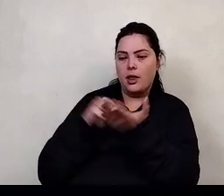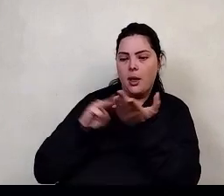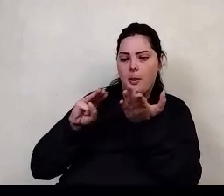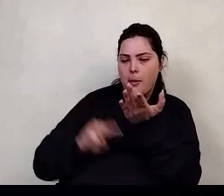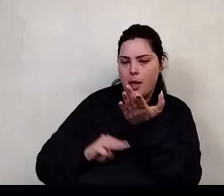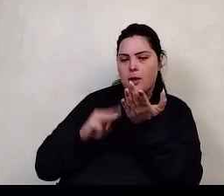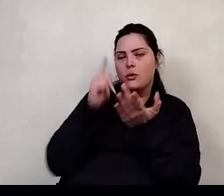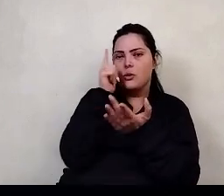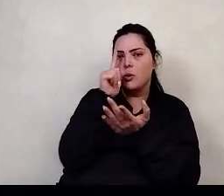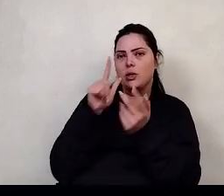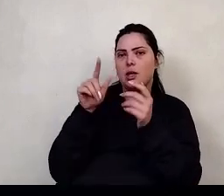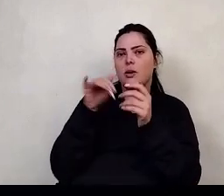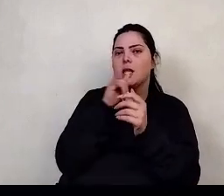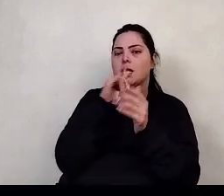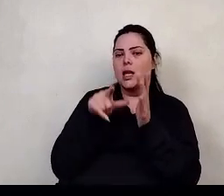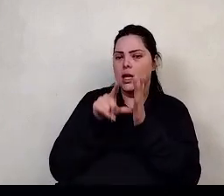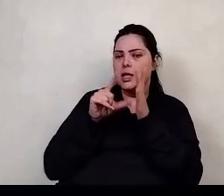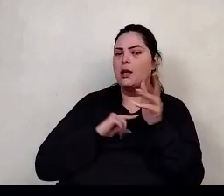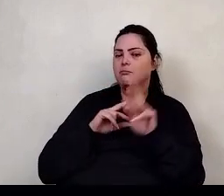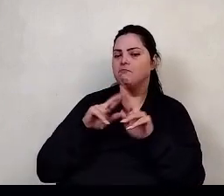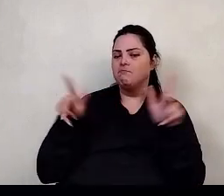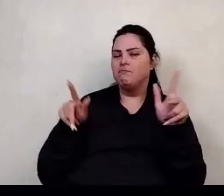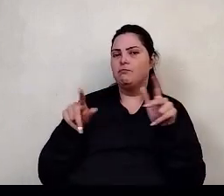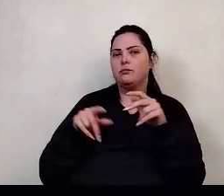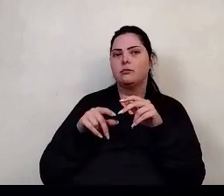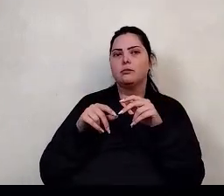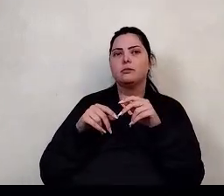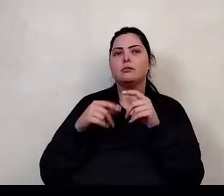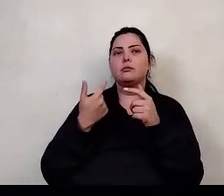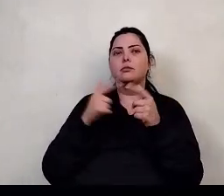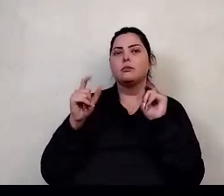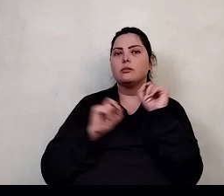testados. Isso tem uma diferença. Outra coisa que a gente aprende